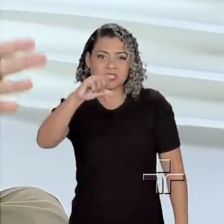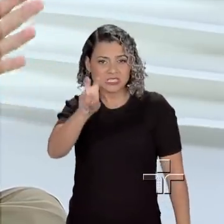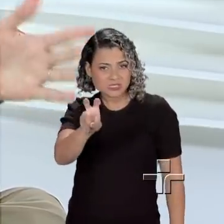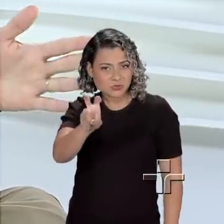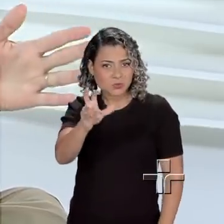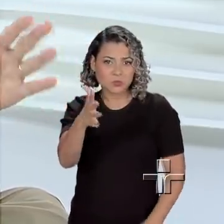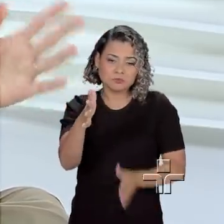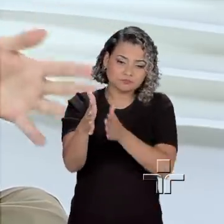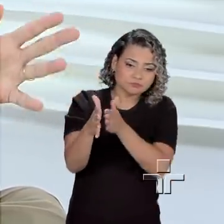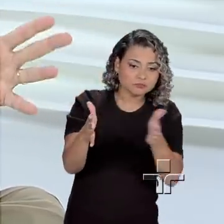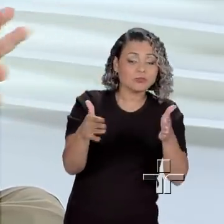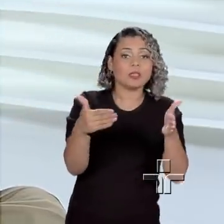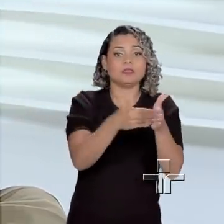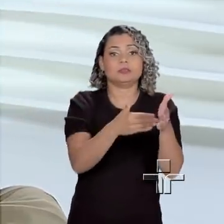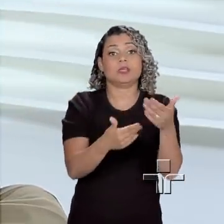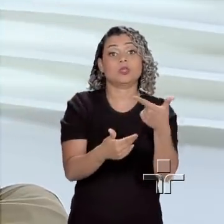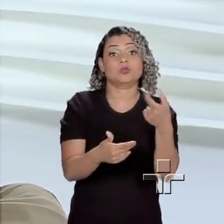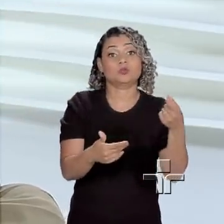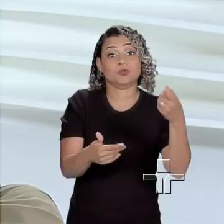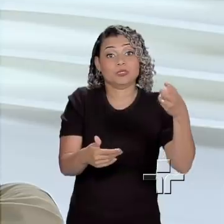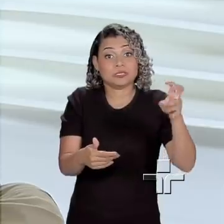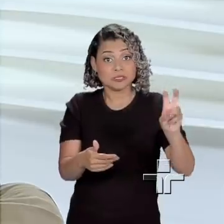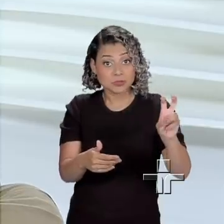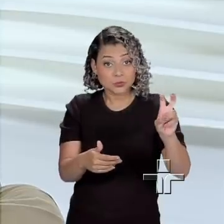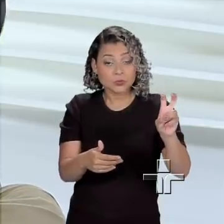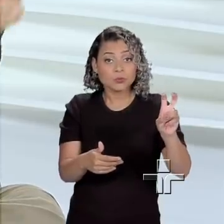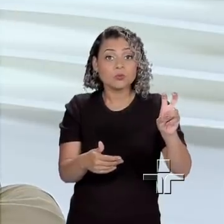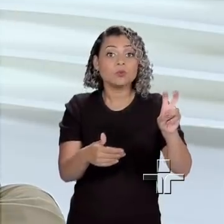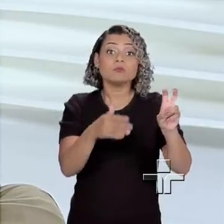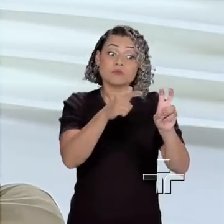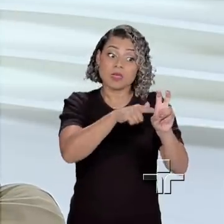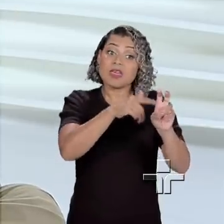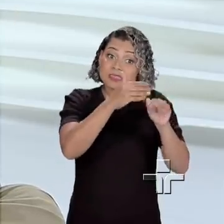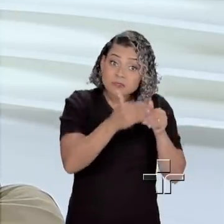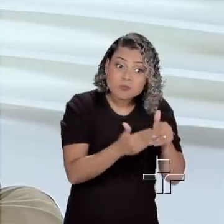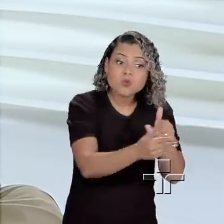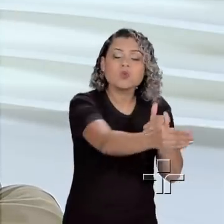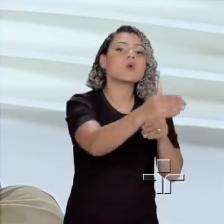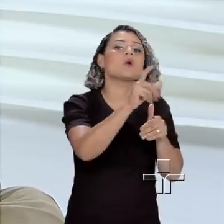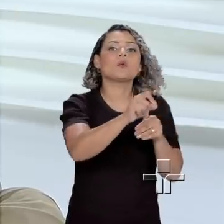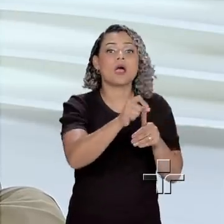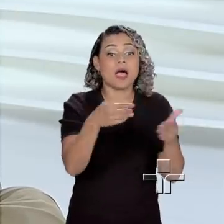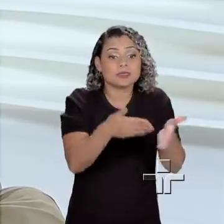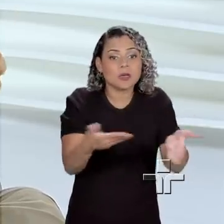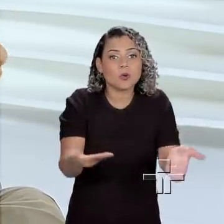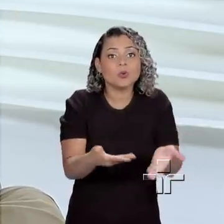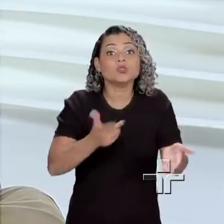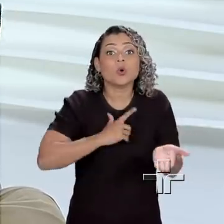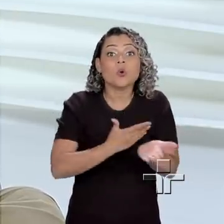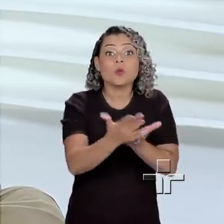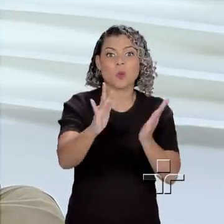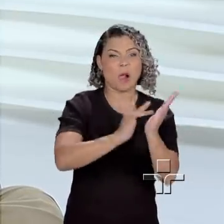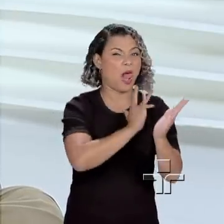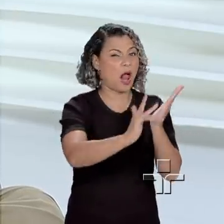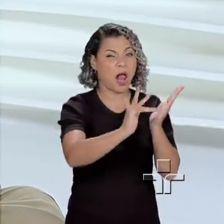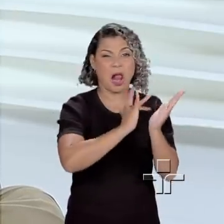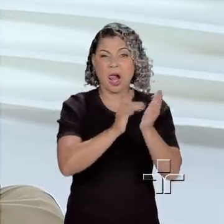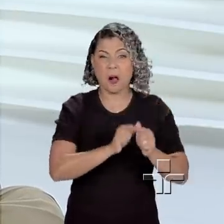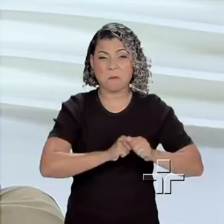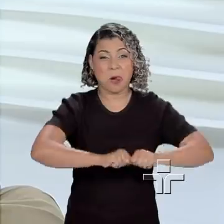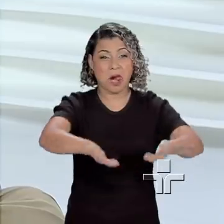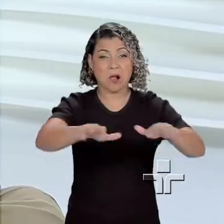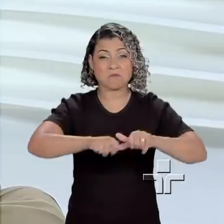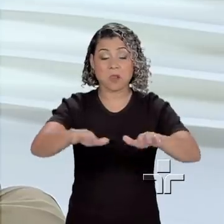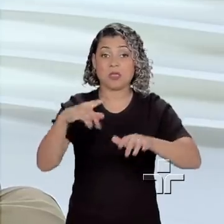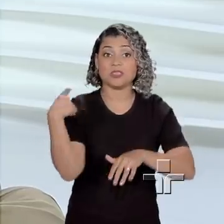até 2005, basicamente. De 2005 em diante, se a gente botar em grandes datas, começaram a aparecer os smartphones e nós, pessoas,